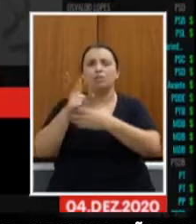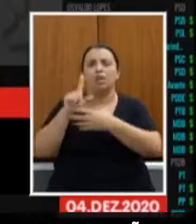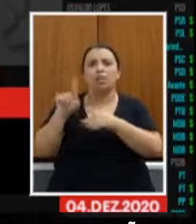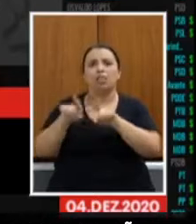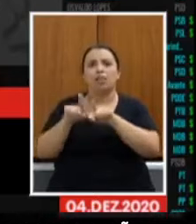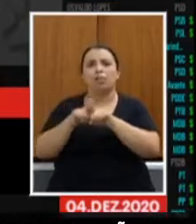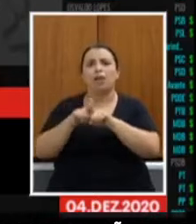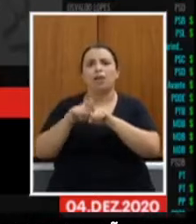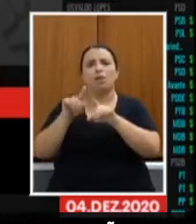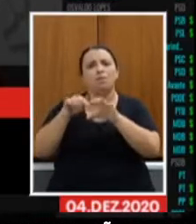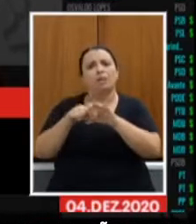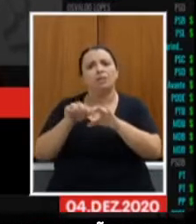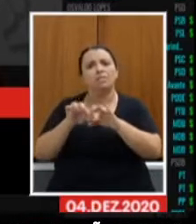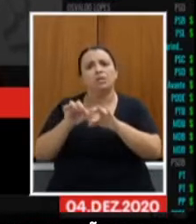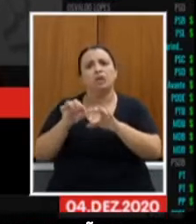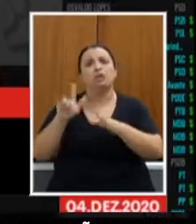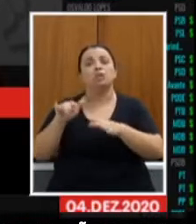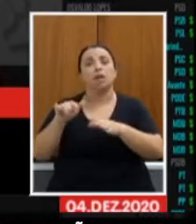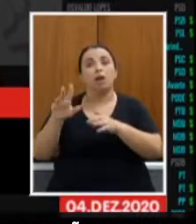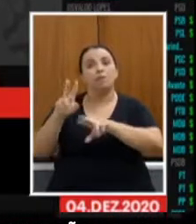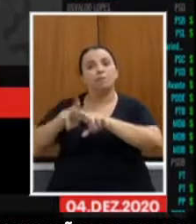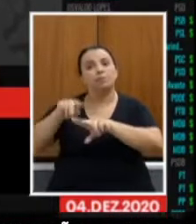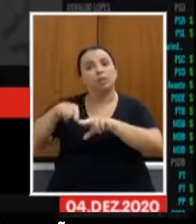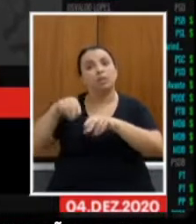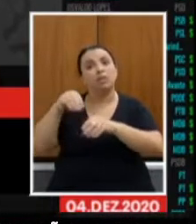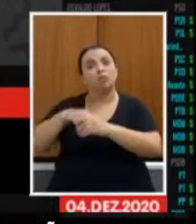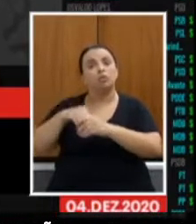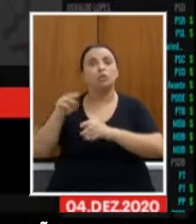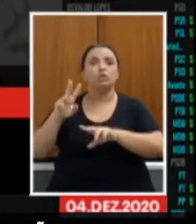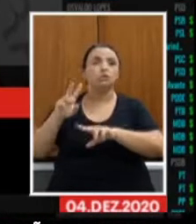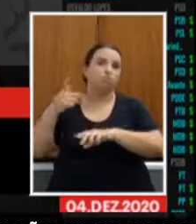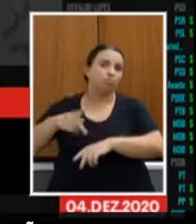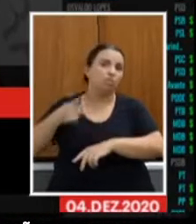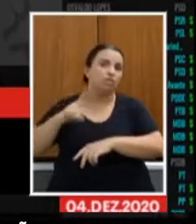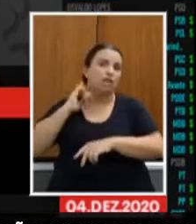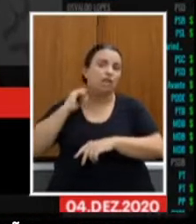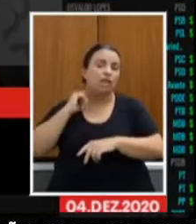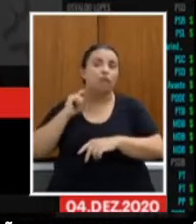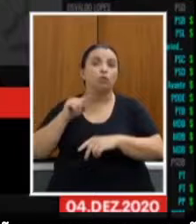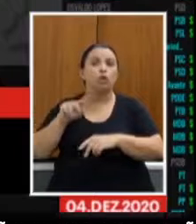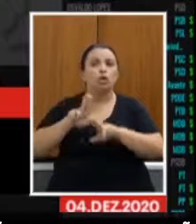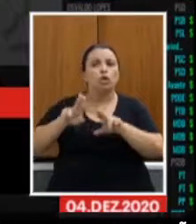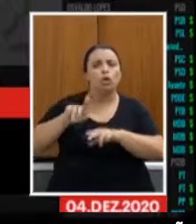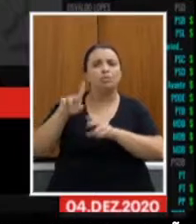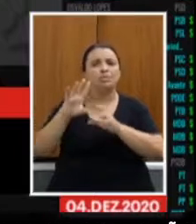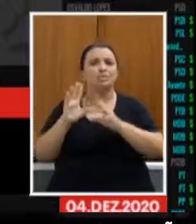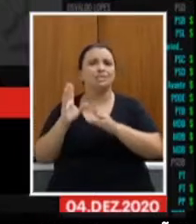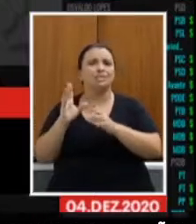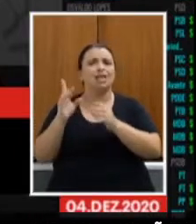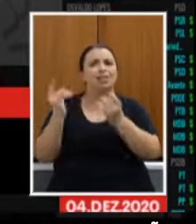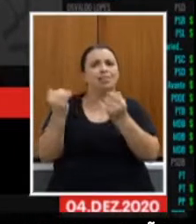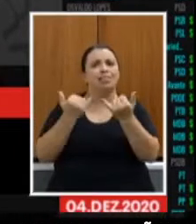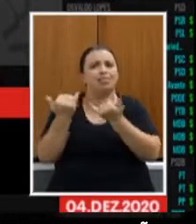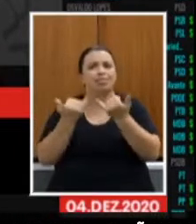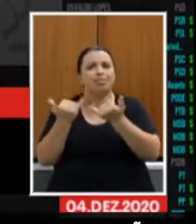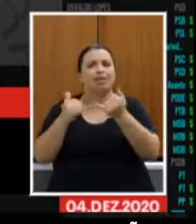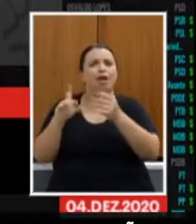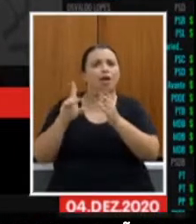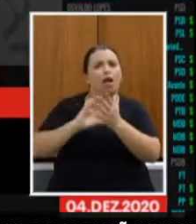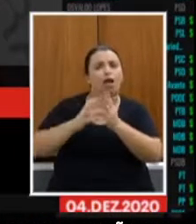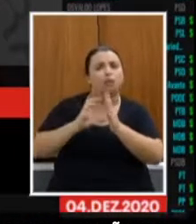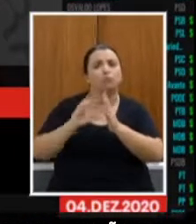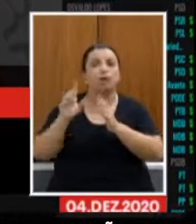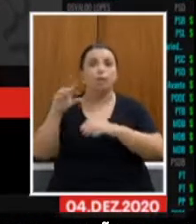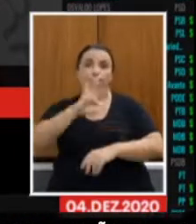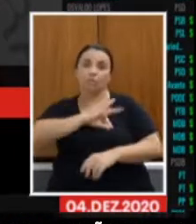essa emenda prevê que os sistemas desses dados sejam utilizados de forma integrada pela Polícia Militar e pela Polícia Civil,